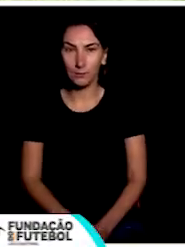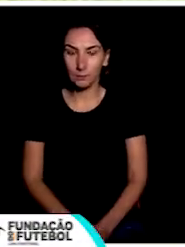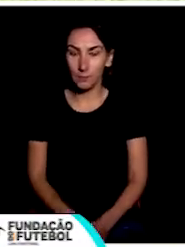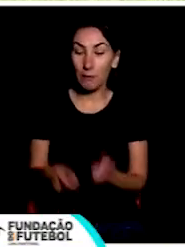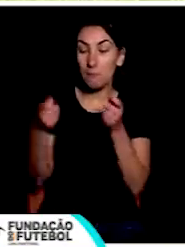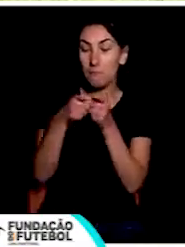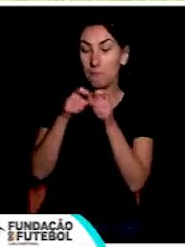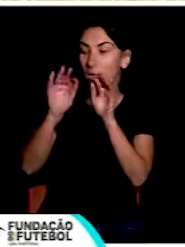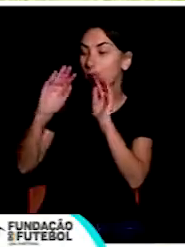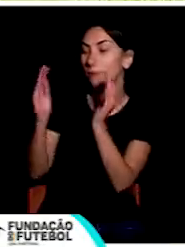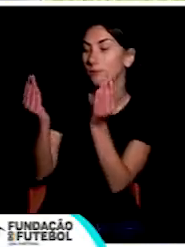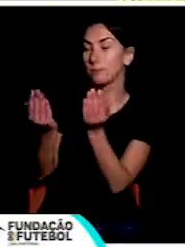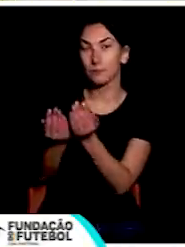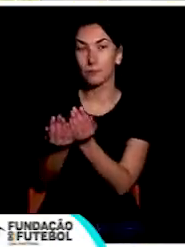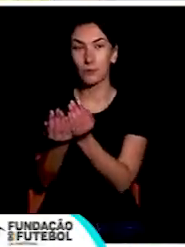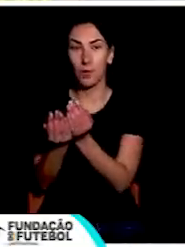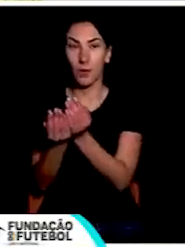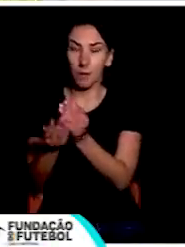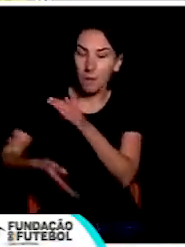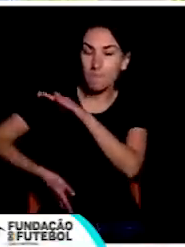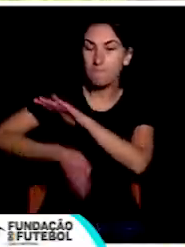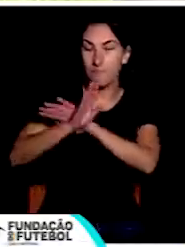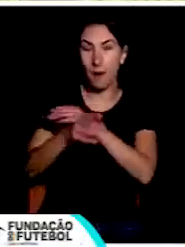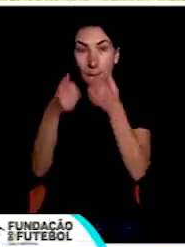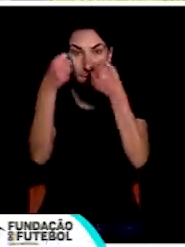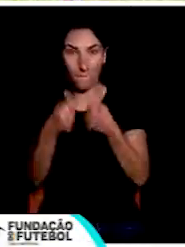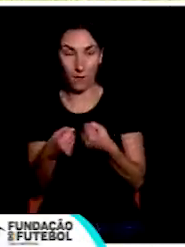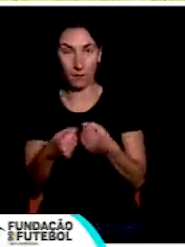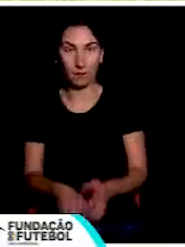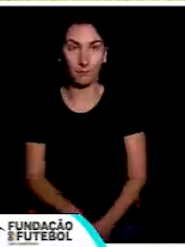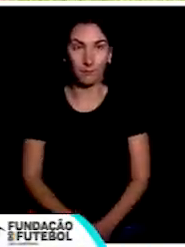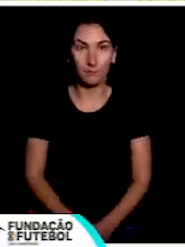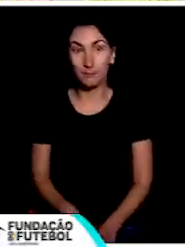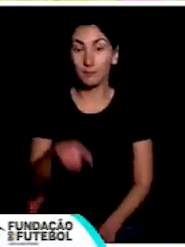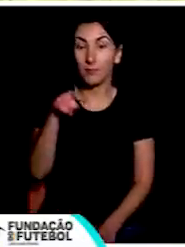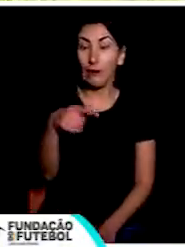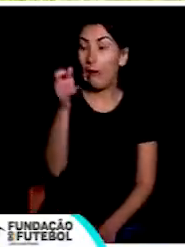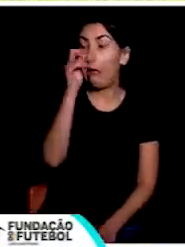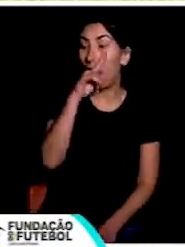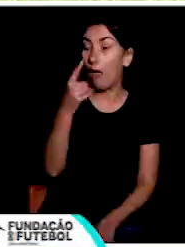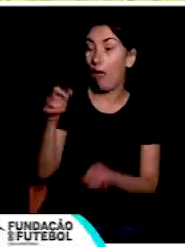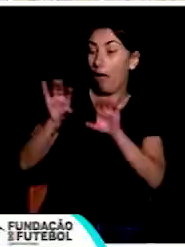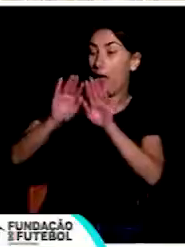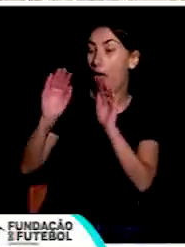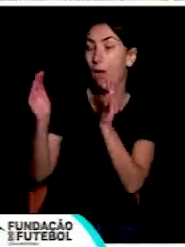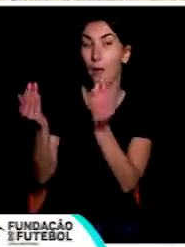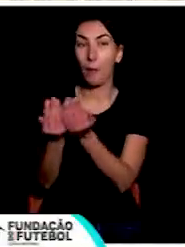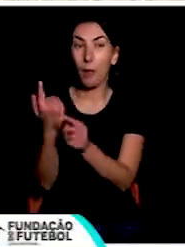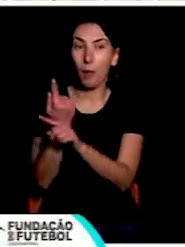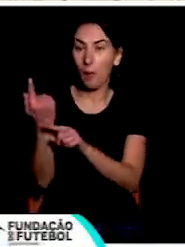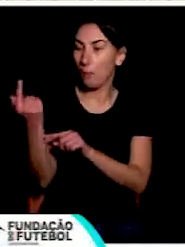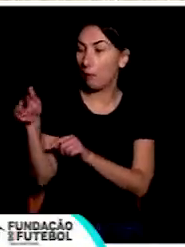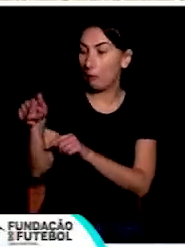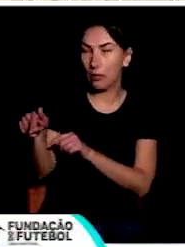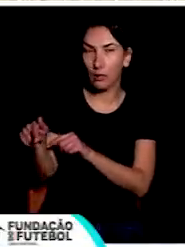Mesmo junto à bola para poder o remate sair mais forte e pegar mais direito na bola. Aqui quem vai mexer